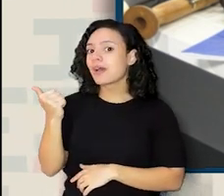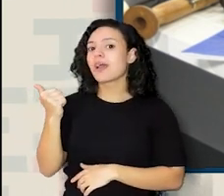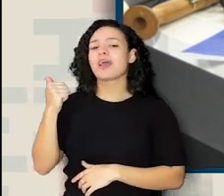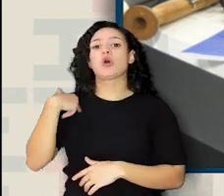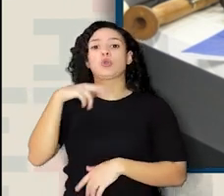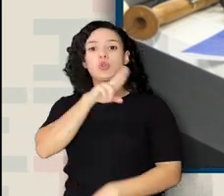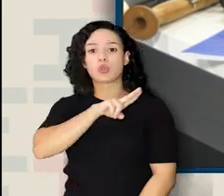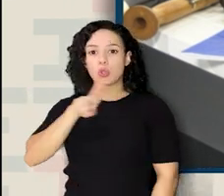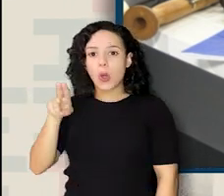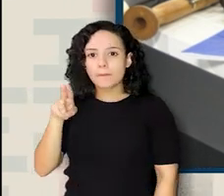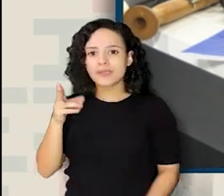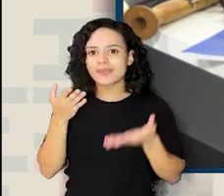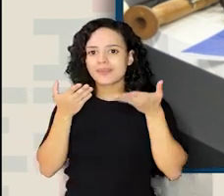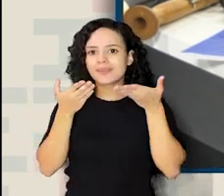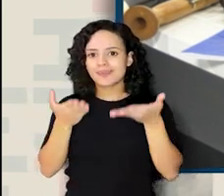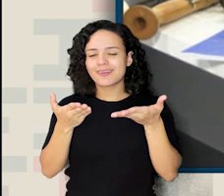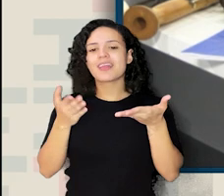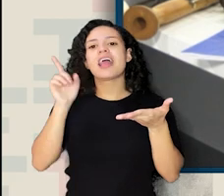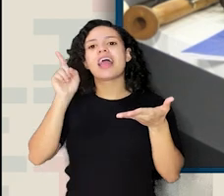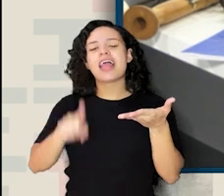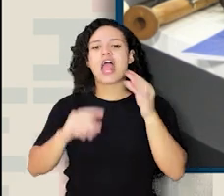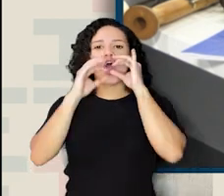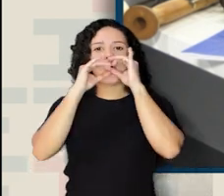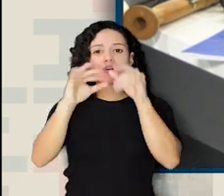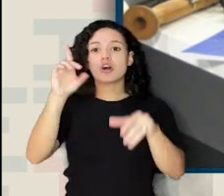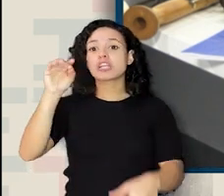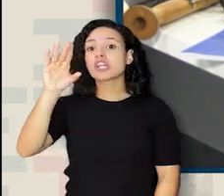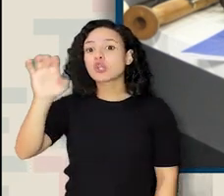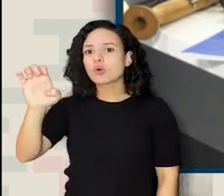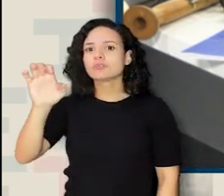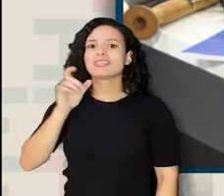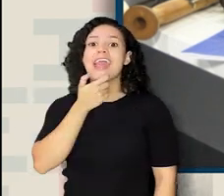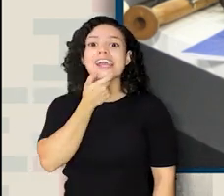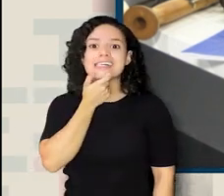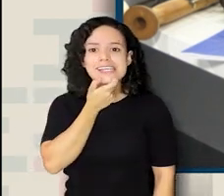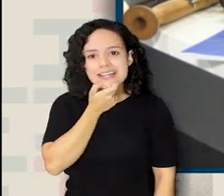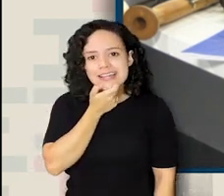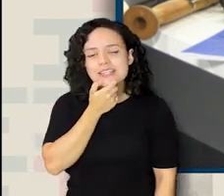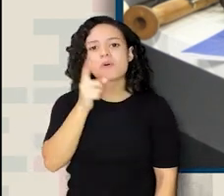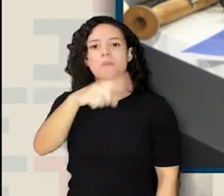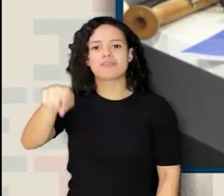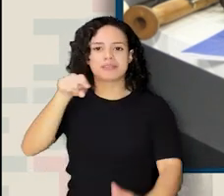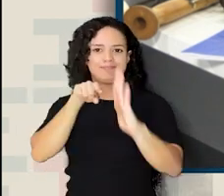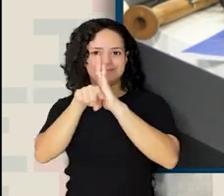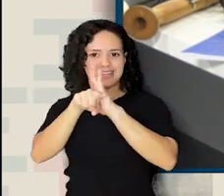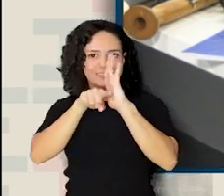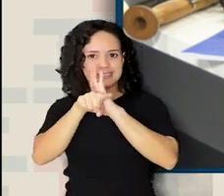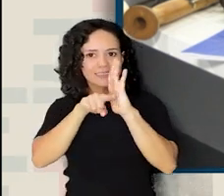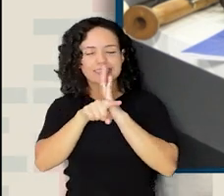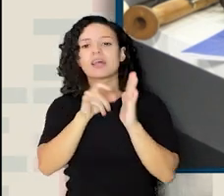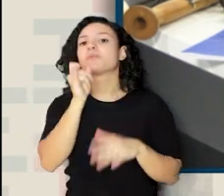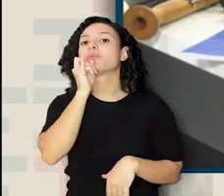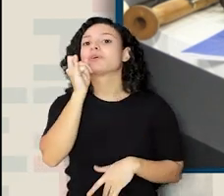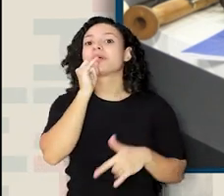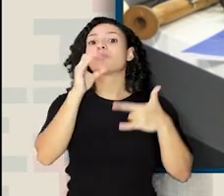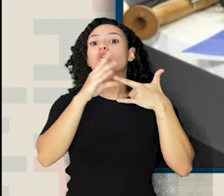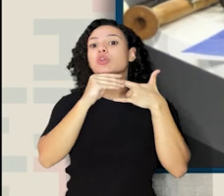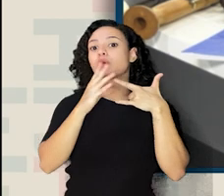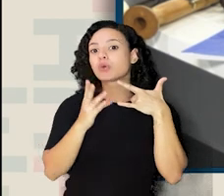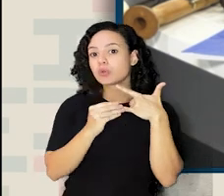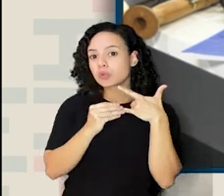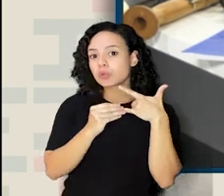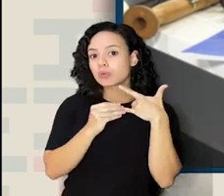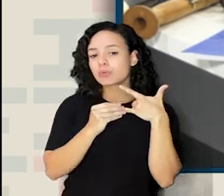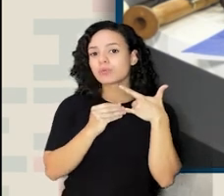é vocês saberem que recorder é flauta doce em inglês, para você poder pesquisar,